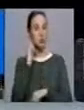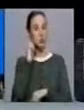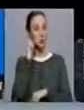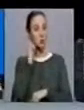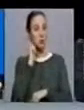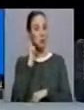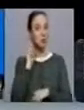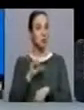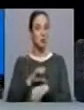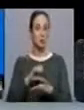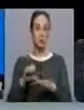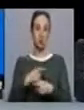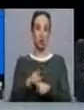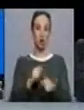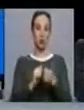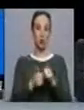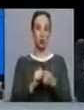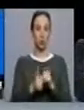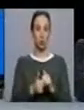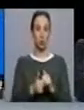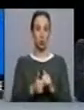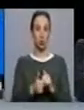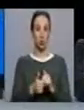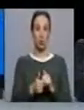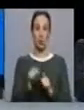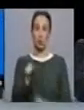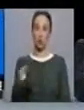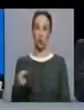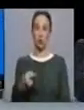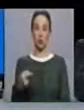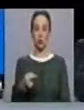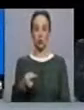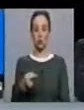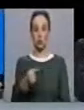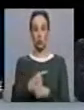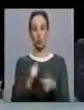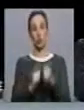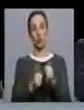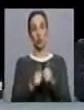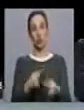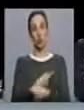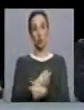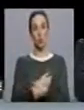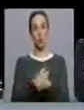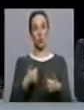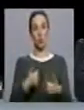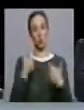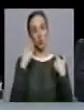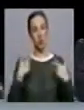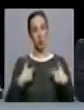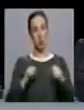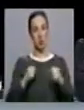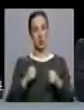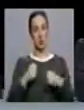ver com o logo da atividade esportiva isso é negativo porque o desporto é dos melhores em seu litígio naturais que